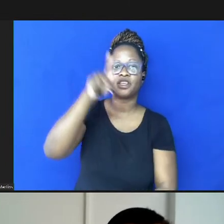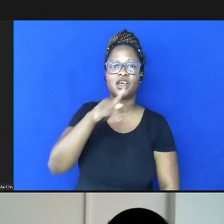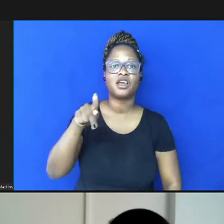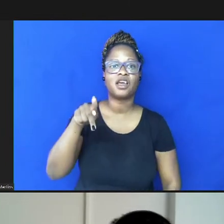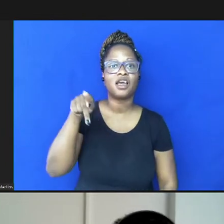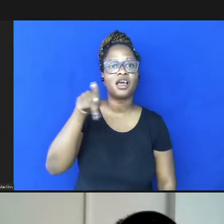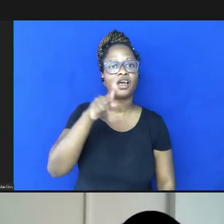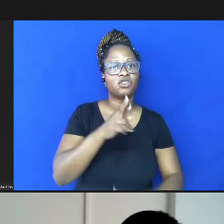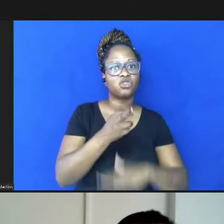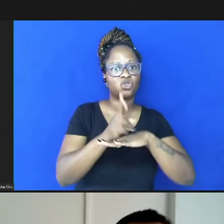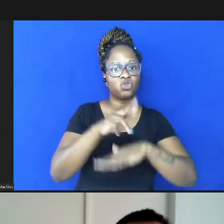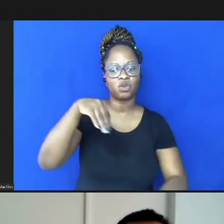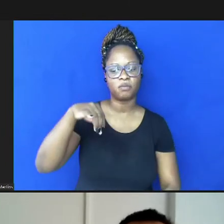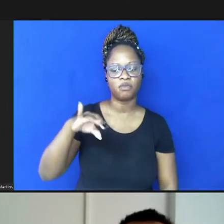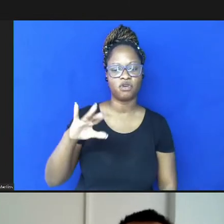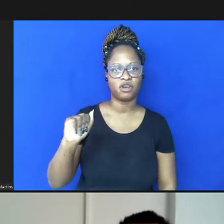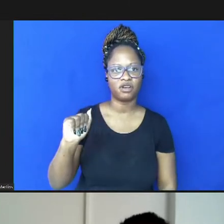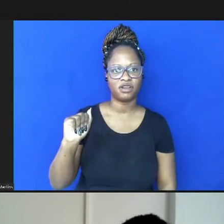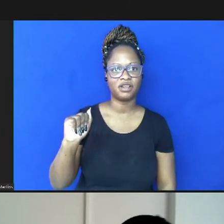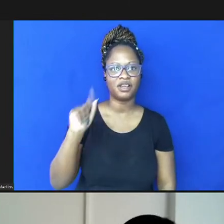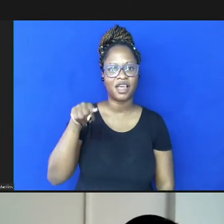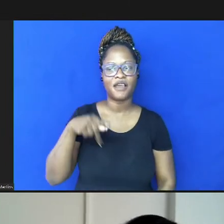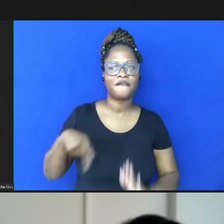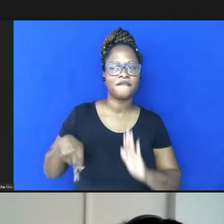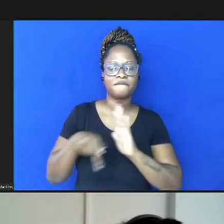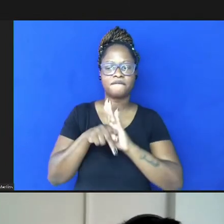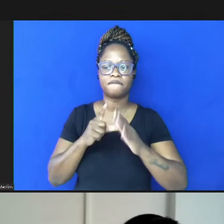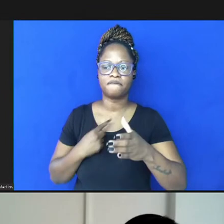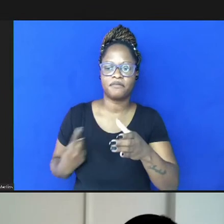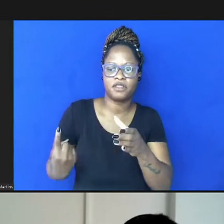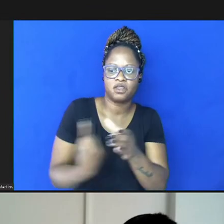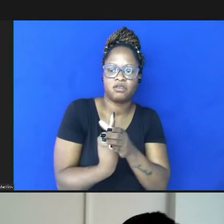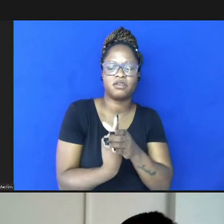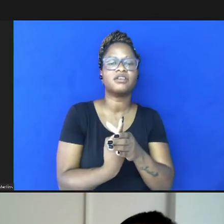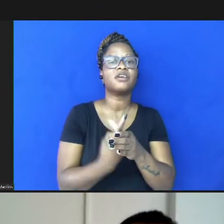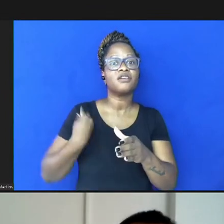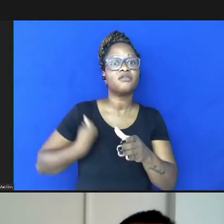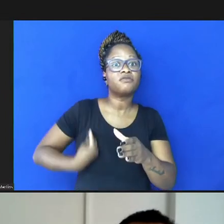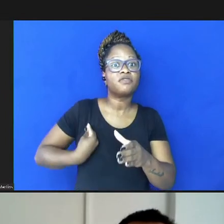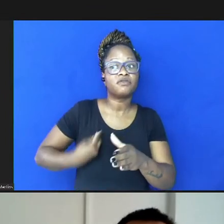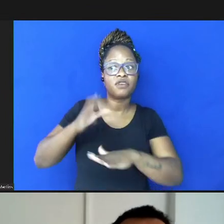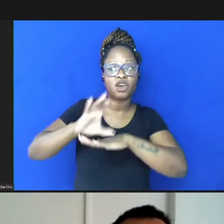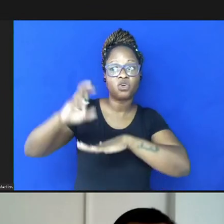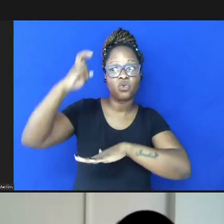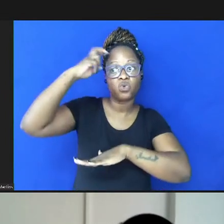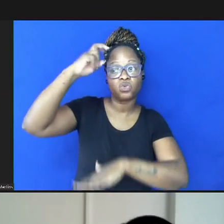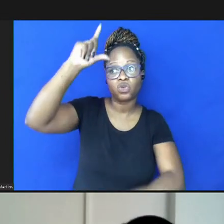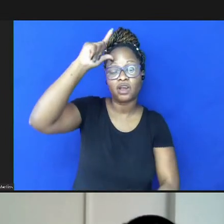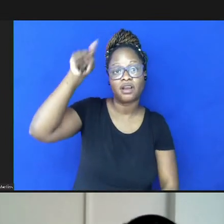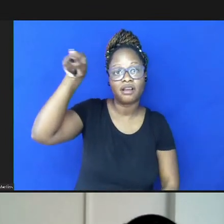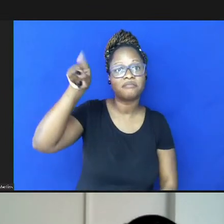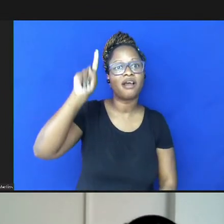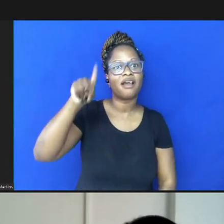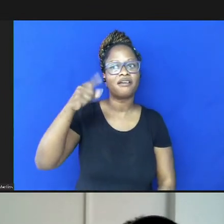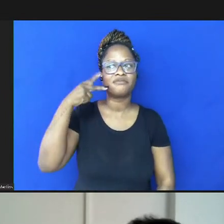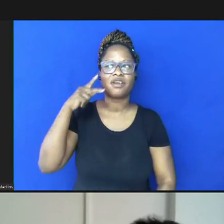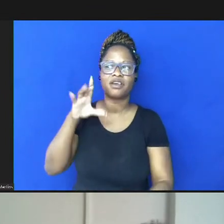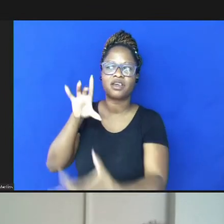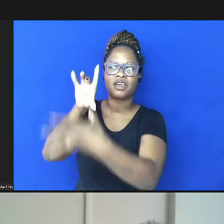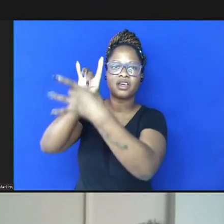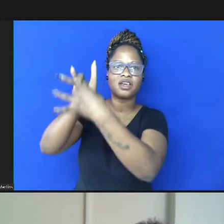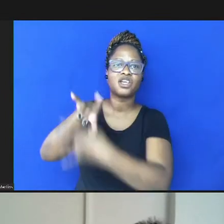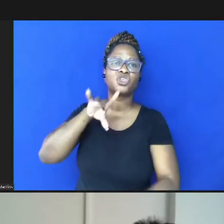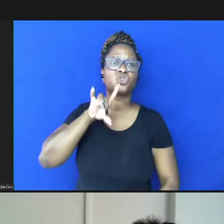questão do pertencimento, da questão de viver a cultura alemã. Então, assim, essas parcerias, elas não são só